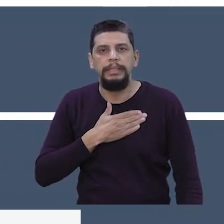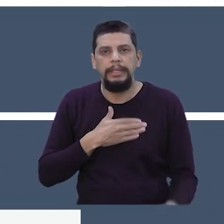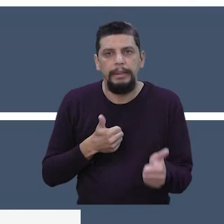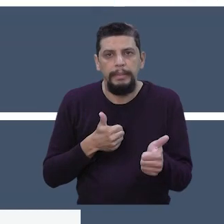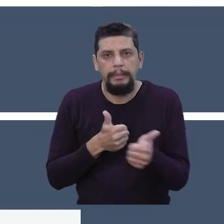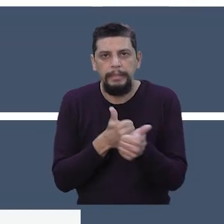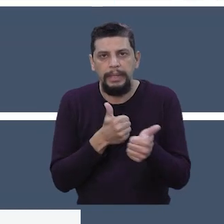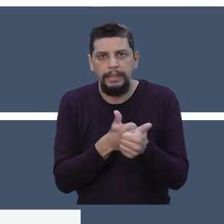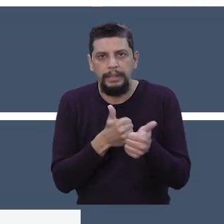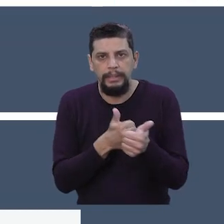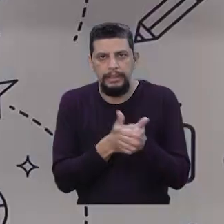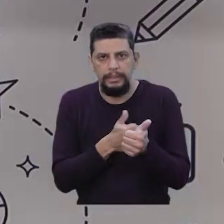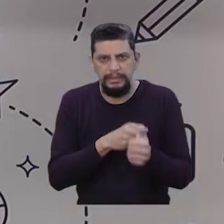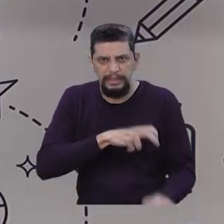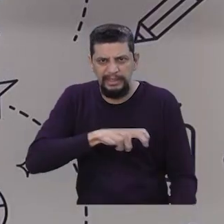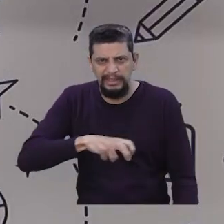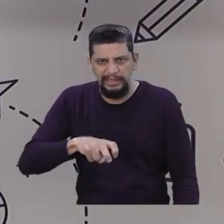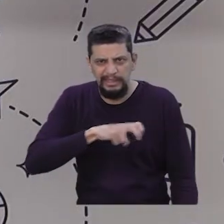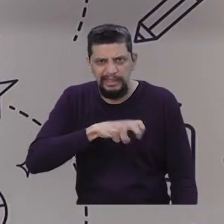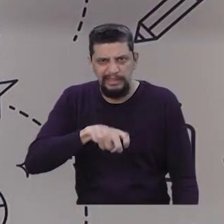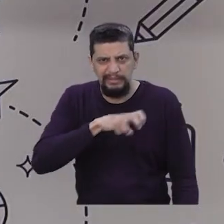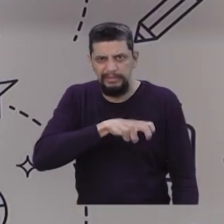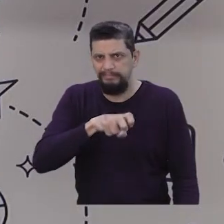Ao lado da escada?